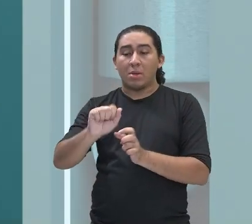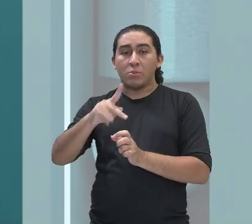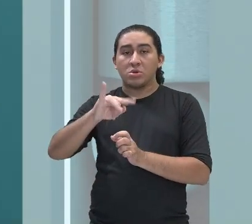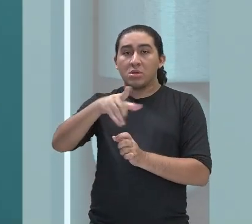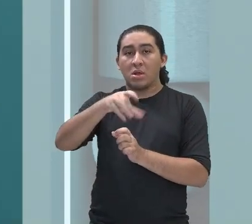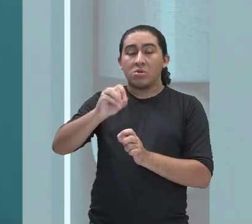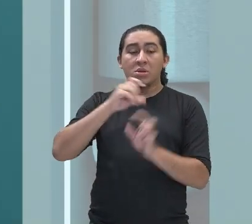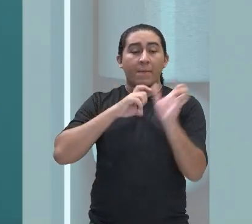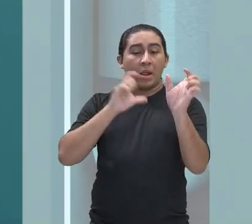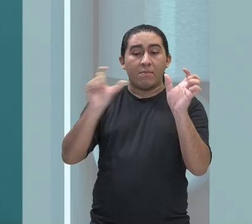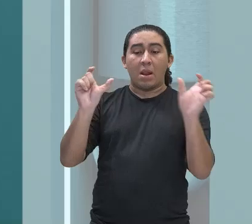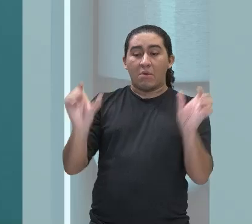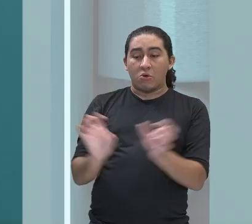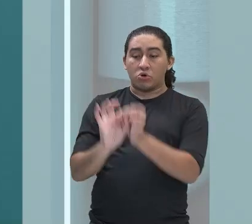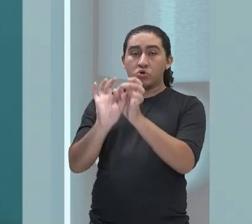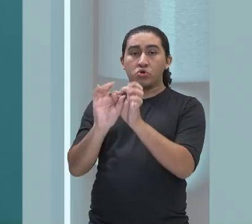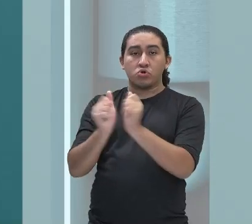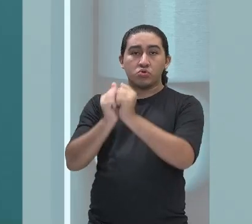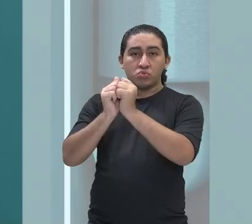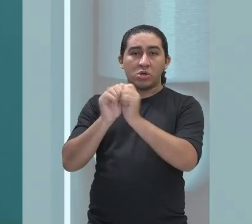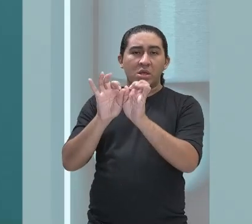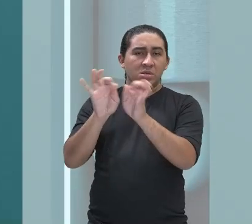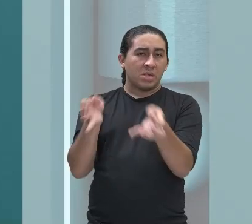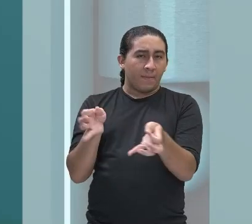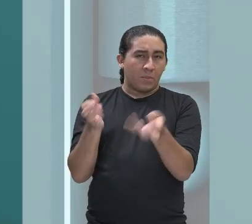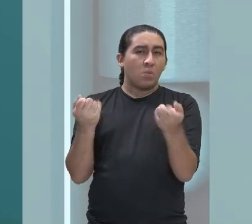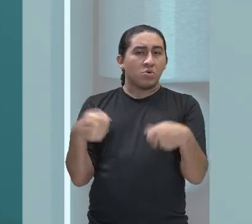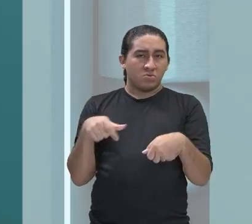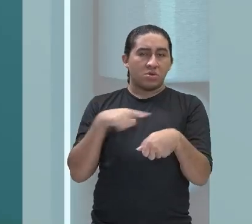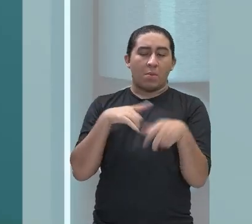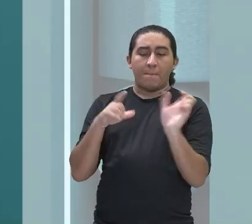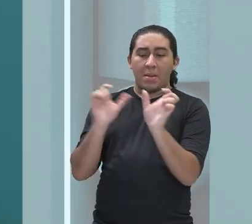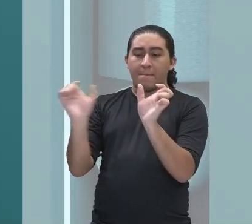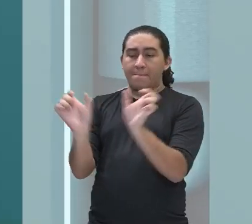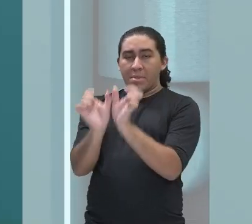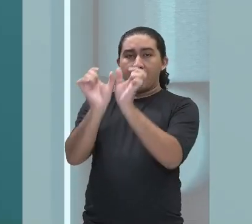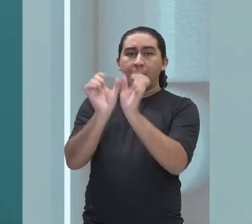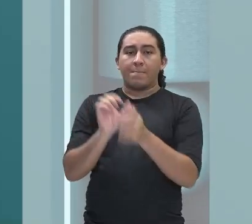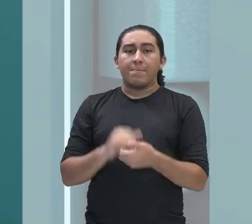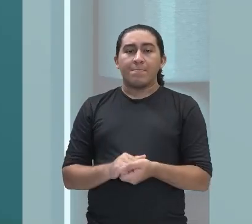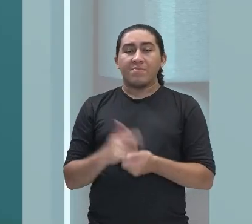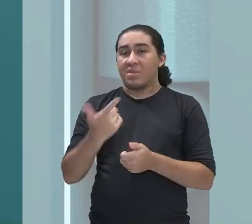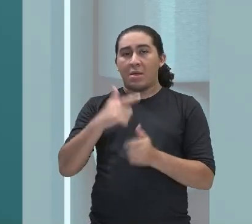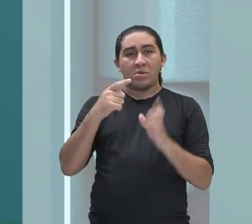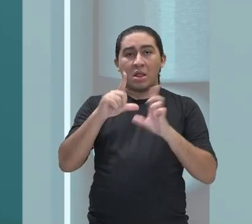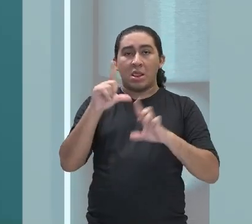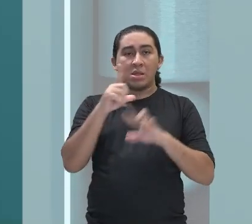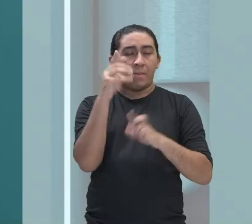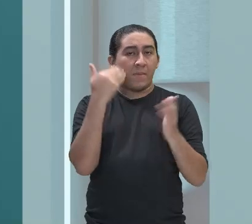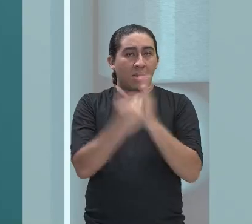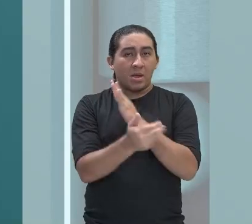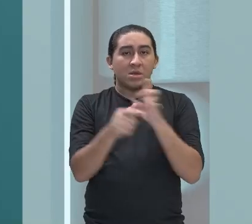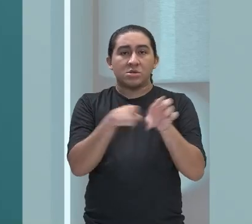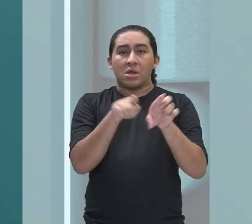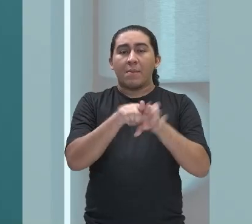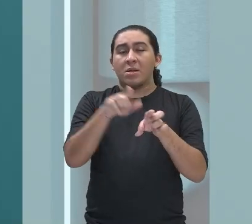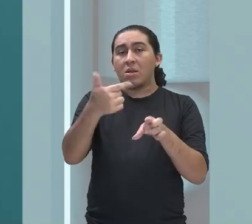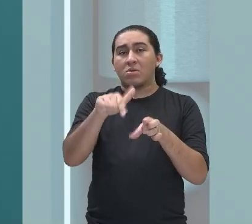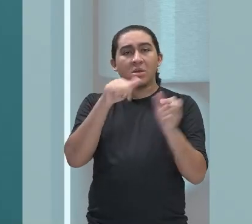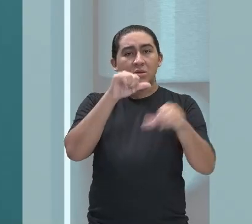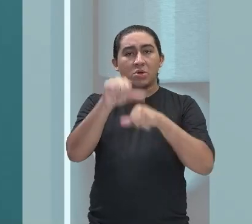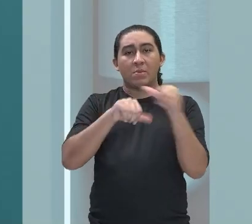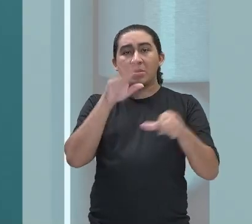as palavras, né, simples e forma composta, sem perda de elementos, sem alteração